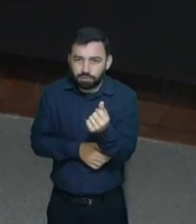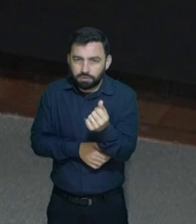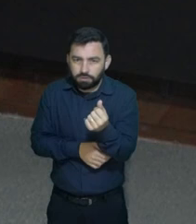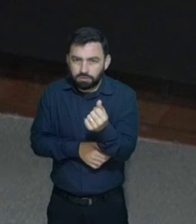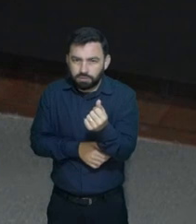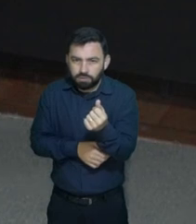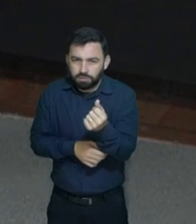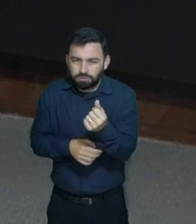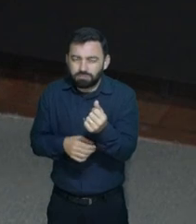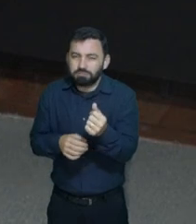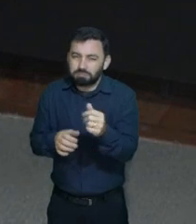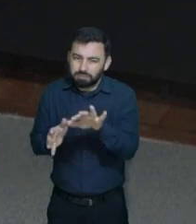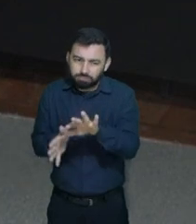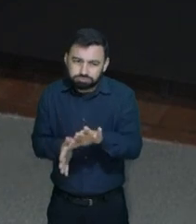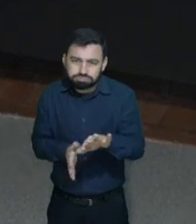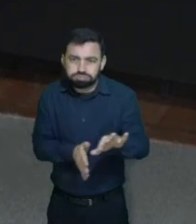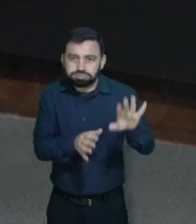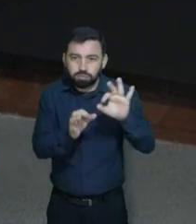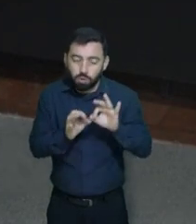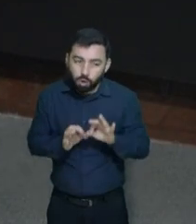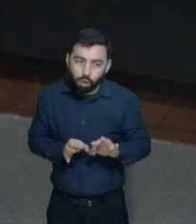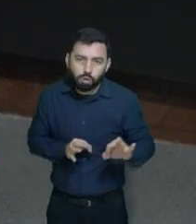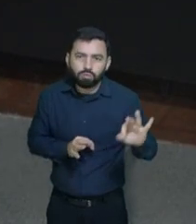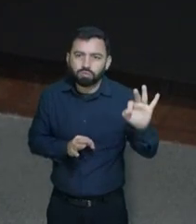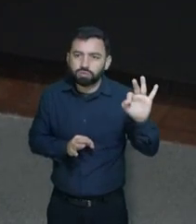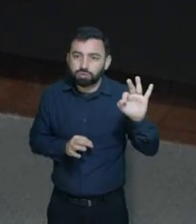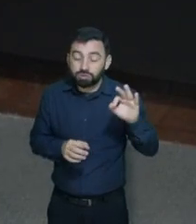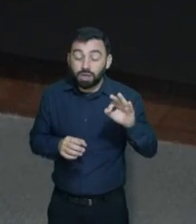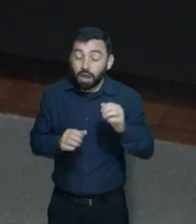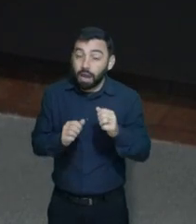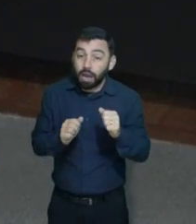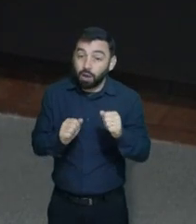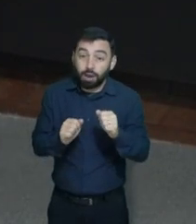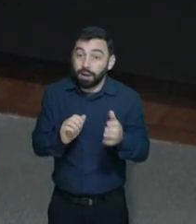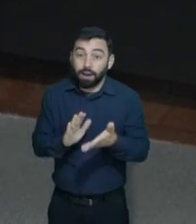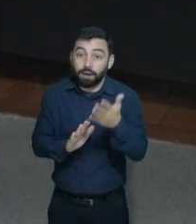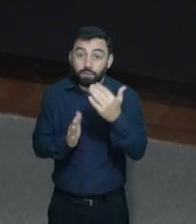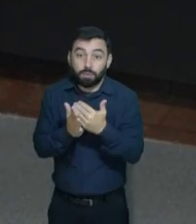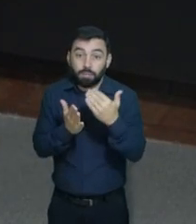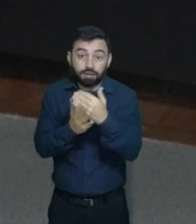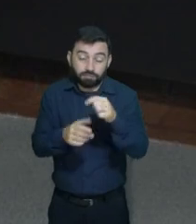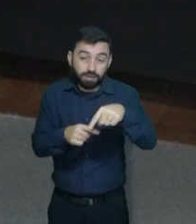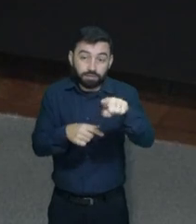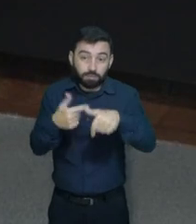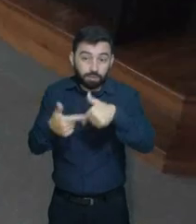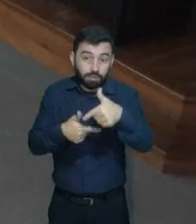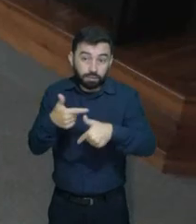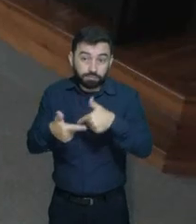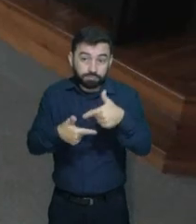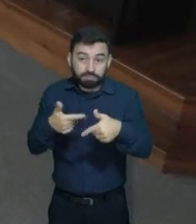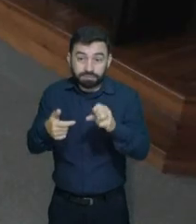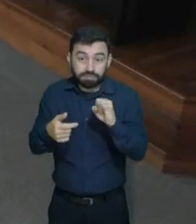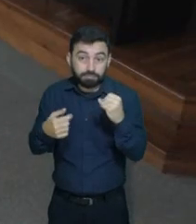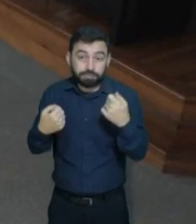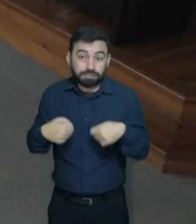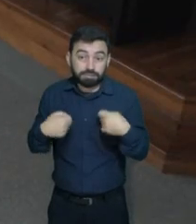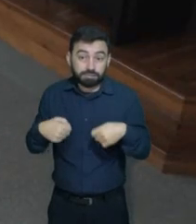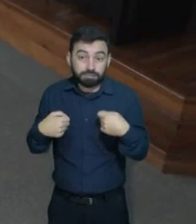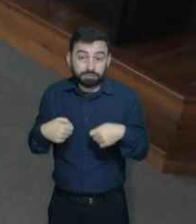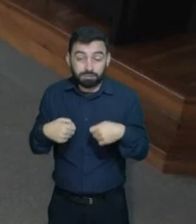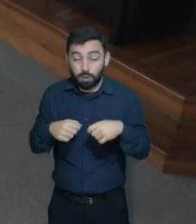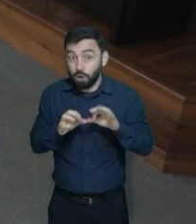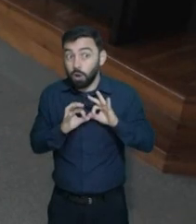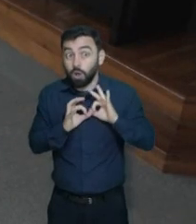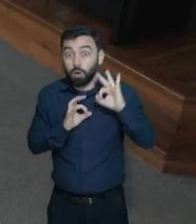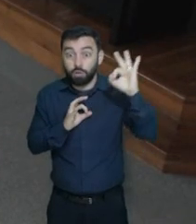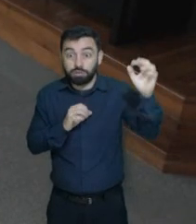vai te puxar ainda mais para longe, que aí aumenta o teu custo para ir trabalhar, se você tiver que morar lá,